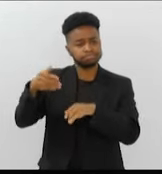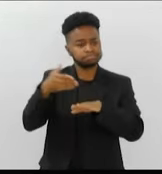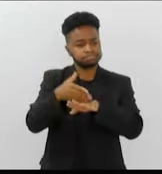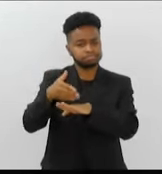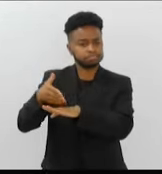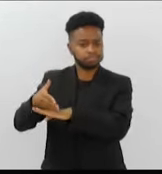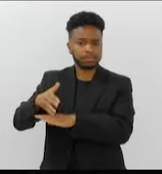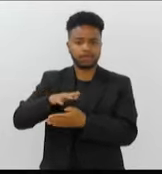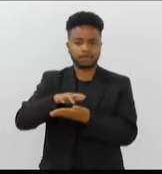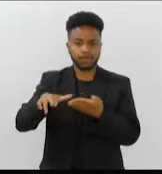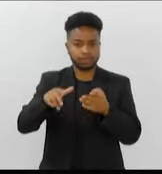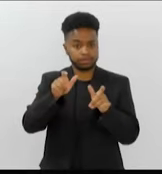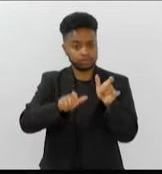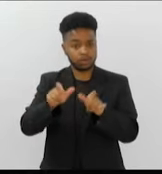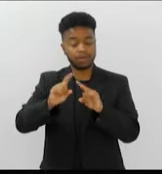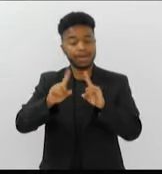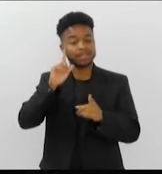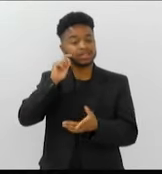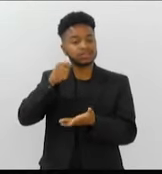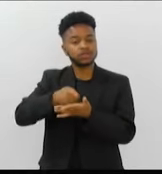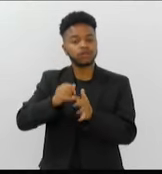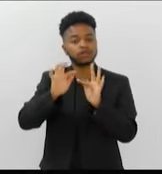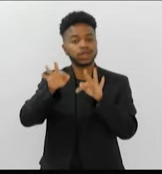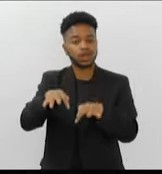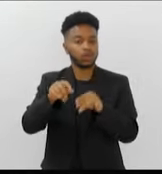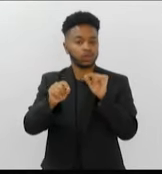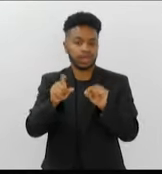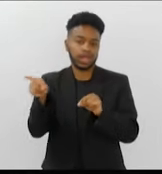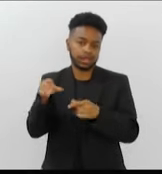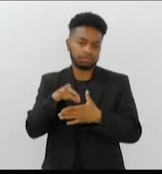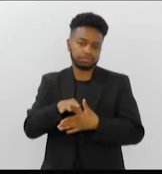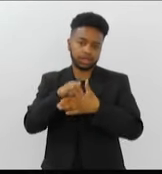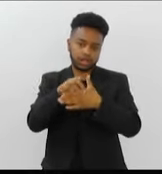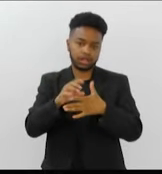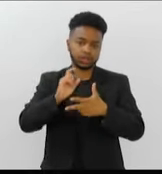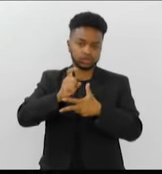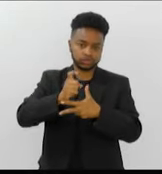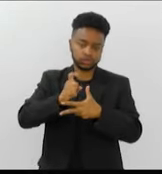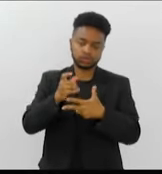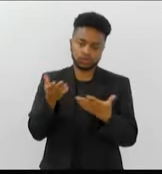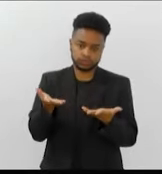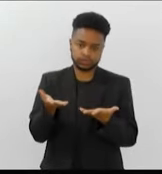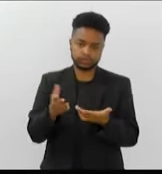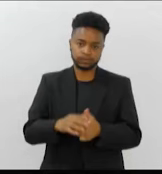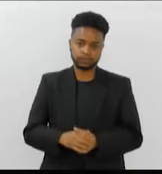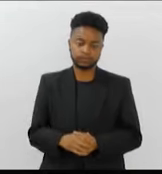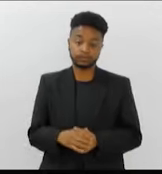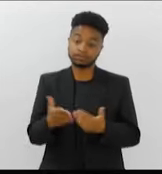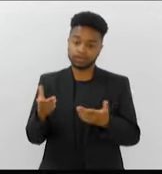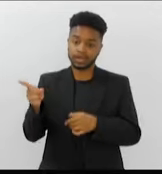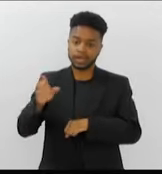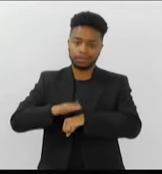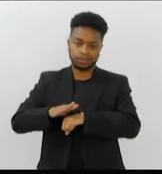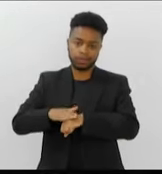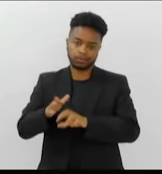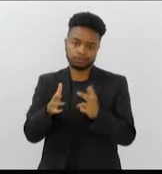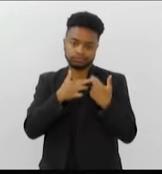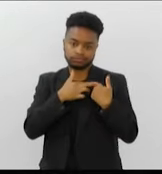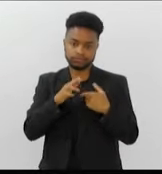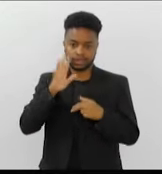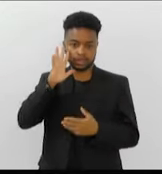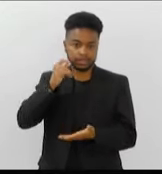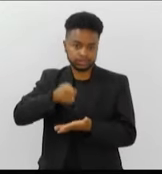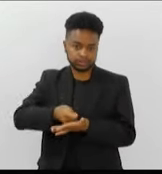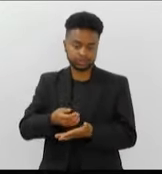participativa, mas que a decisão final, como chefe do executivo que ele o é, cabe a ele.